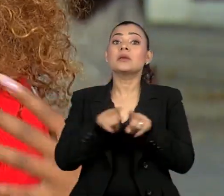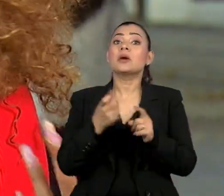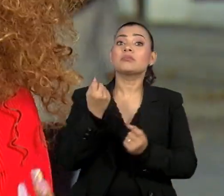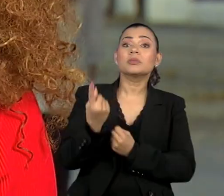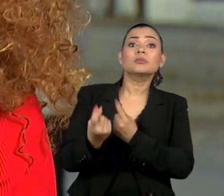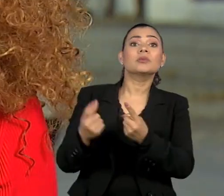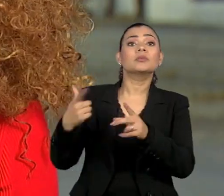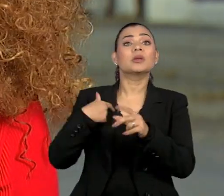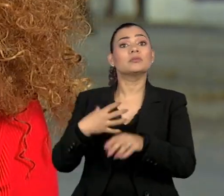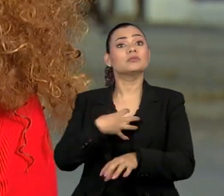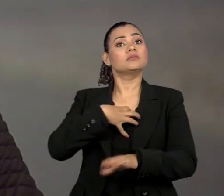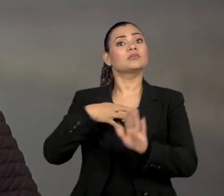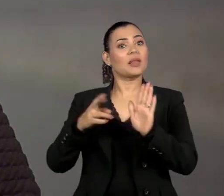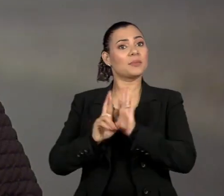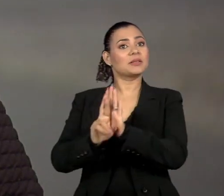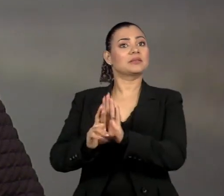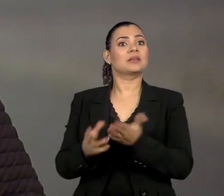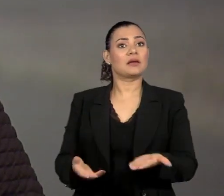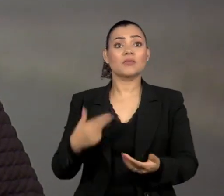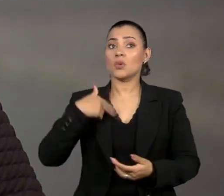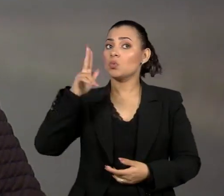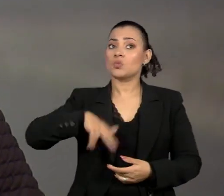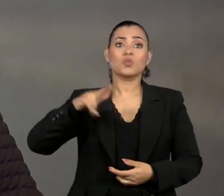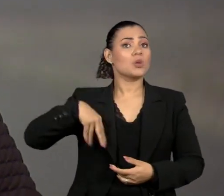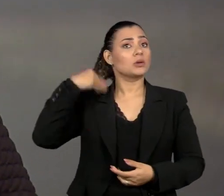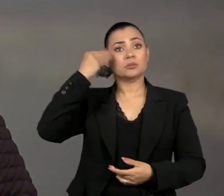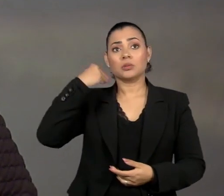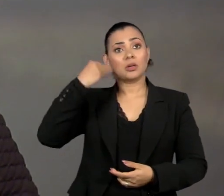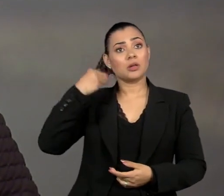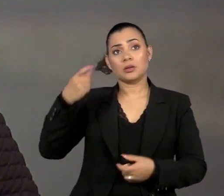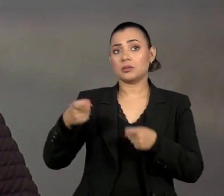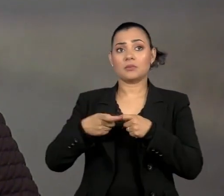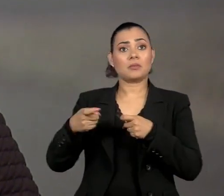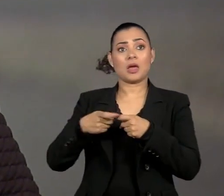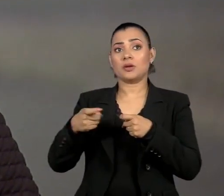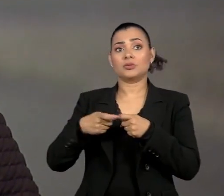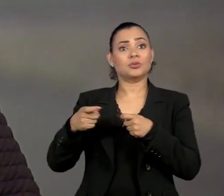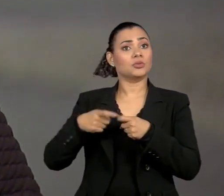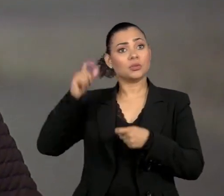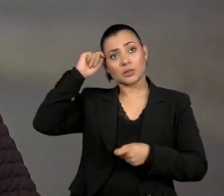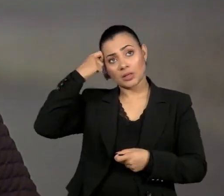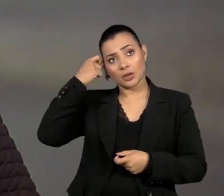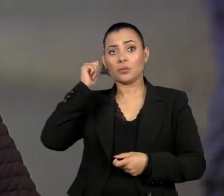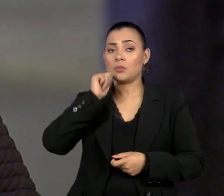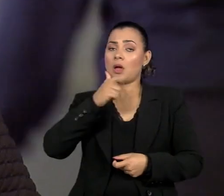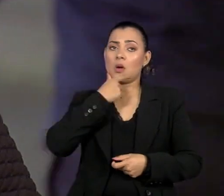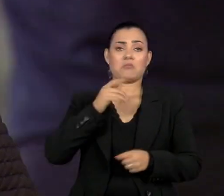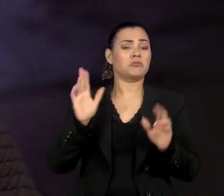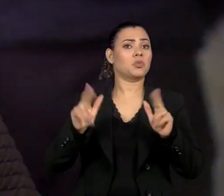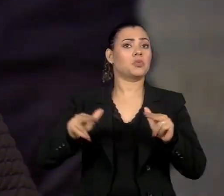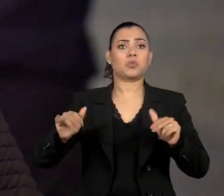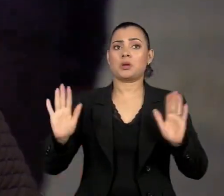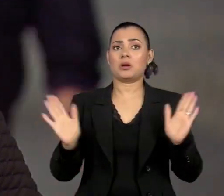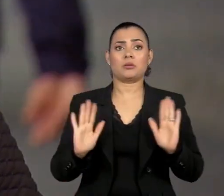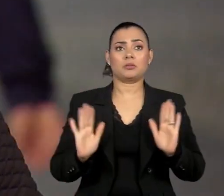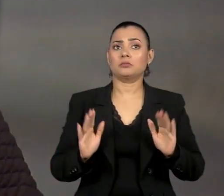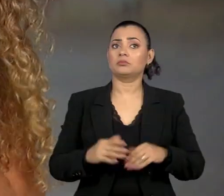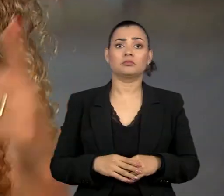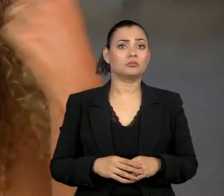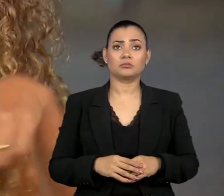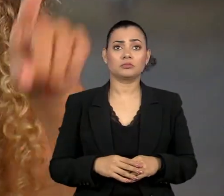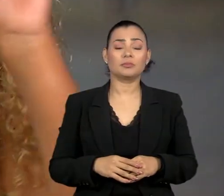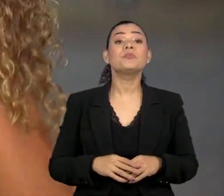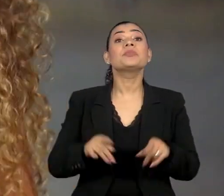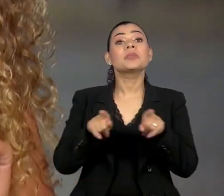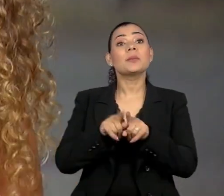eu me senti muito representada. Eu nunca tive a experiência de passar por um médico ou uma médica negros.